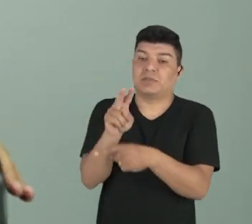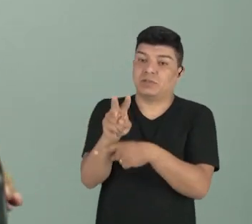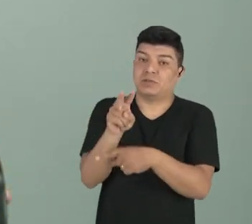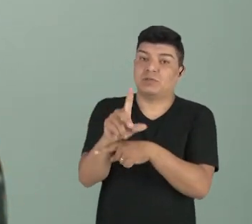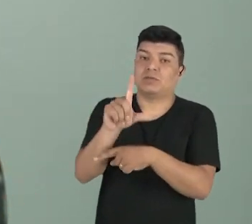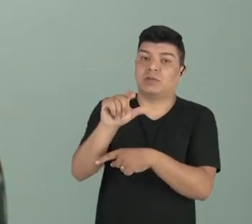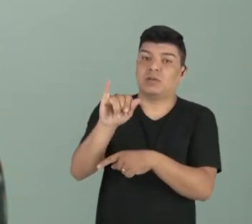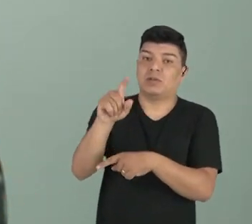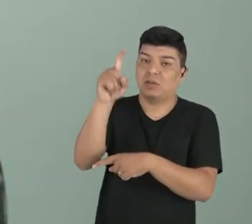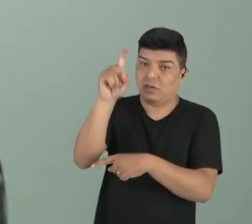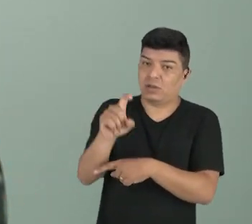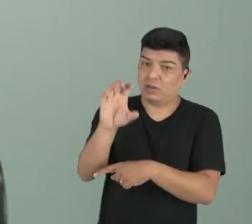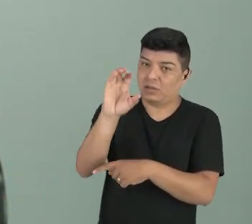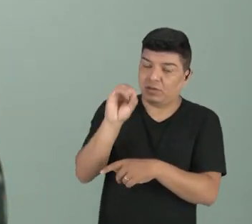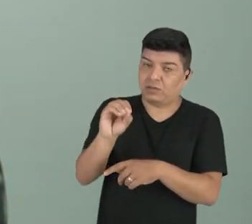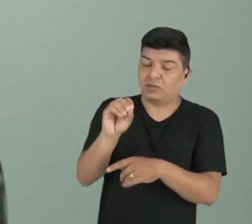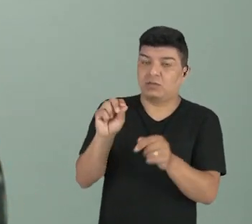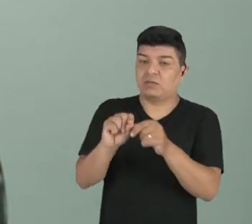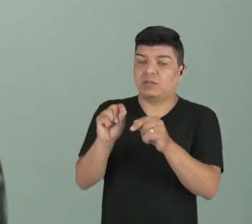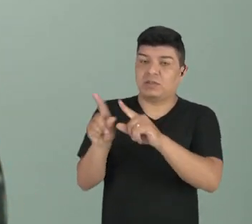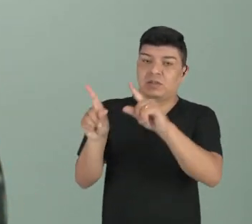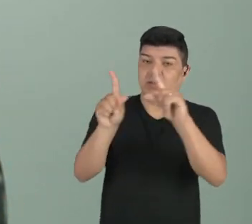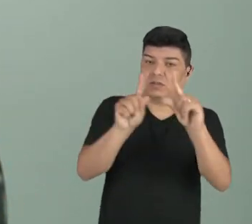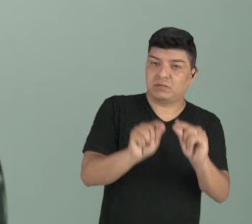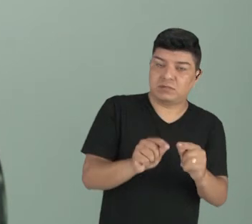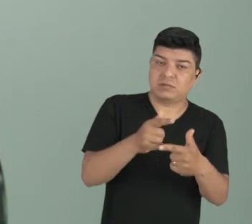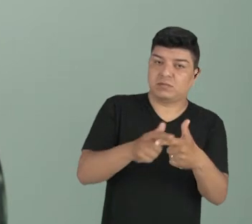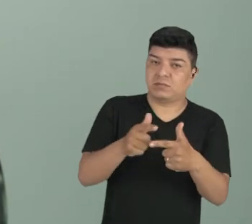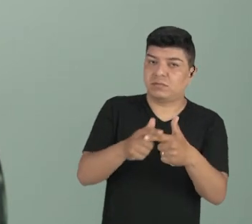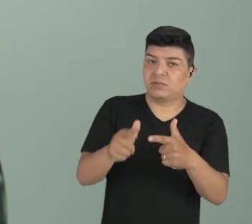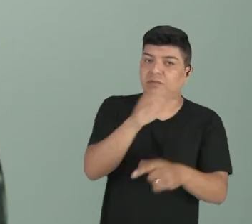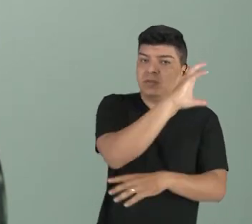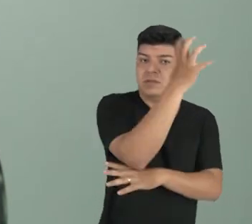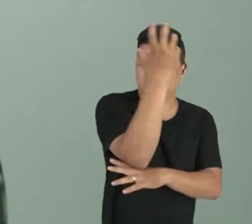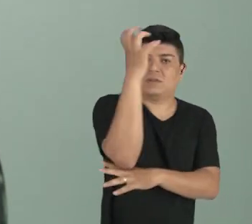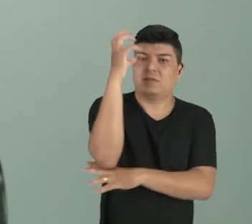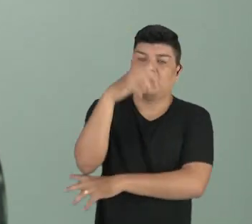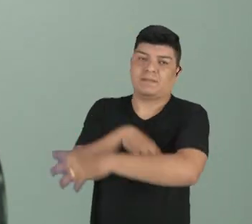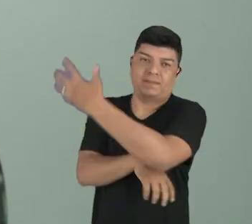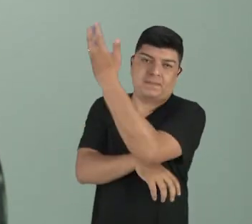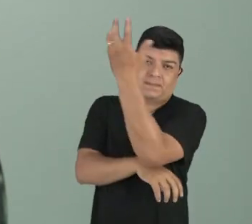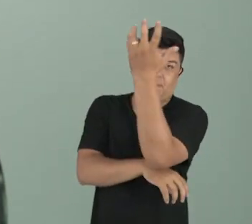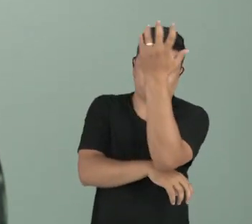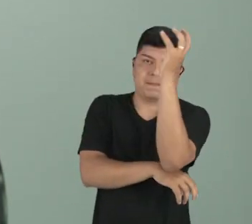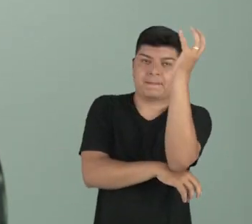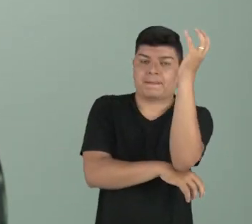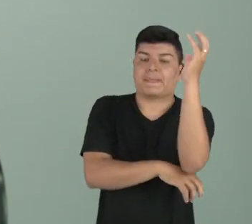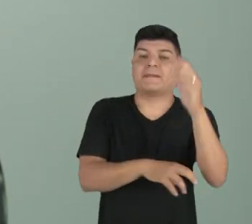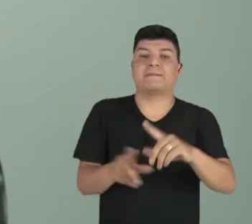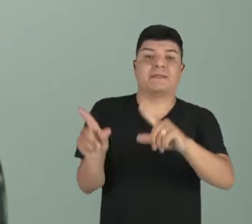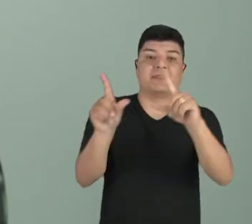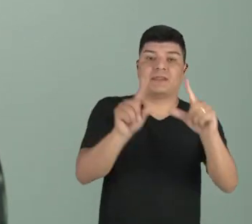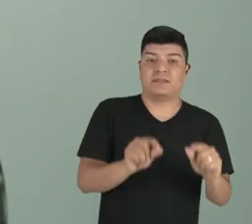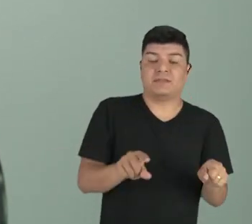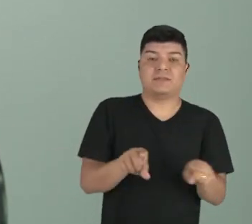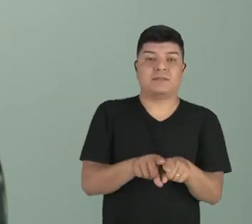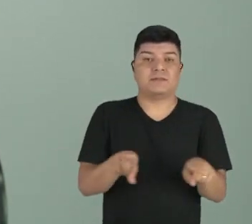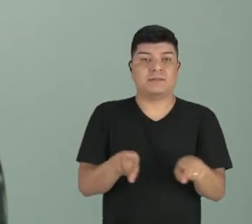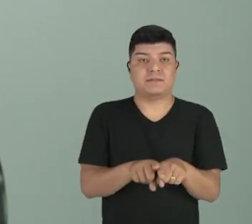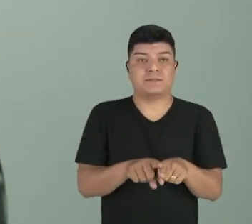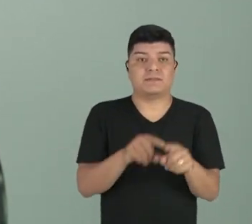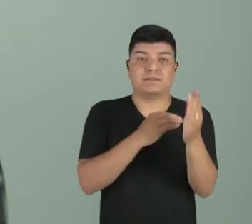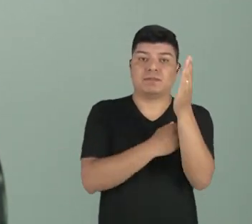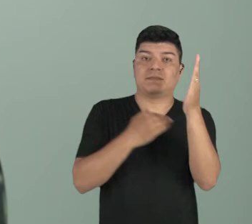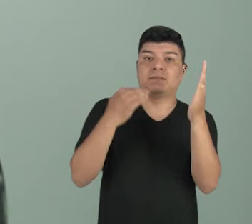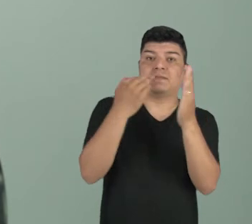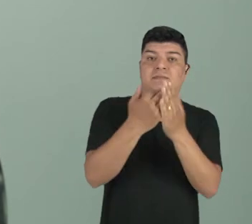reciclagem, que isso vai fazer com que diminua os impactos ao meio ambiente e há uma redução aí na questão do